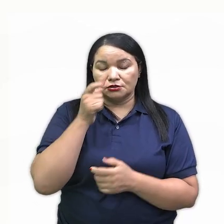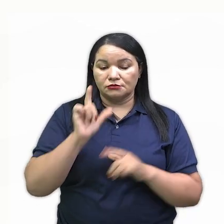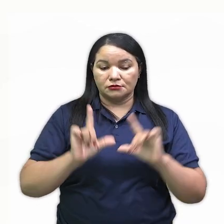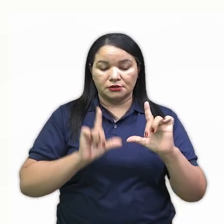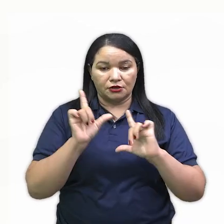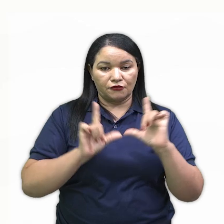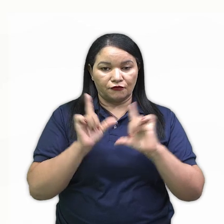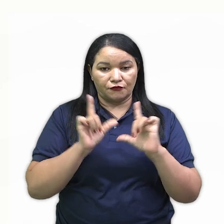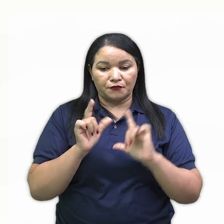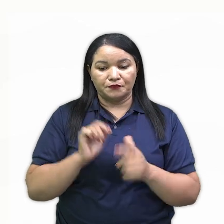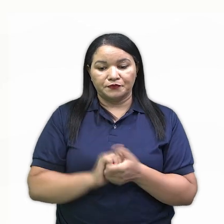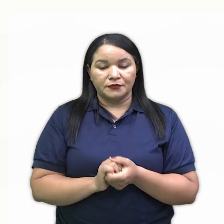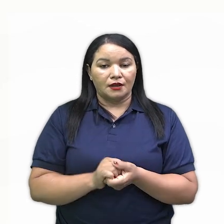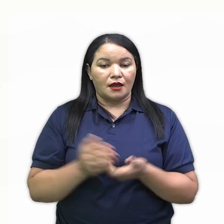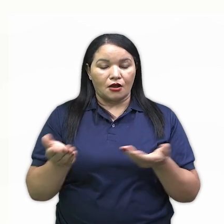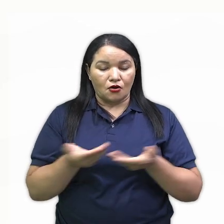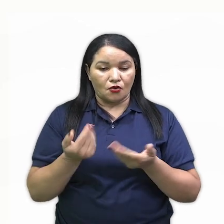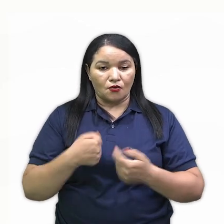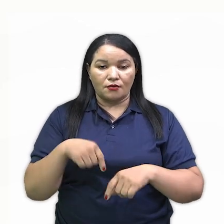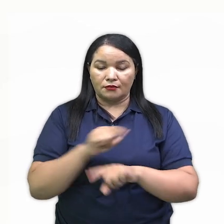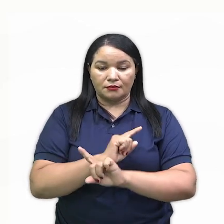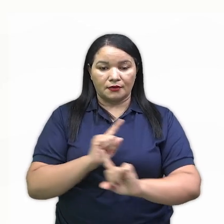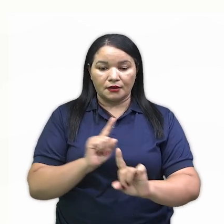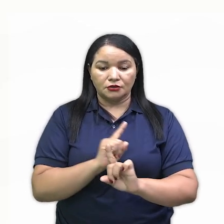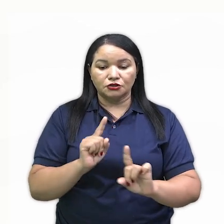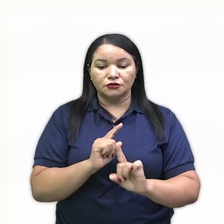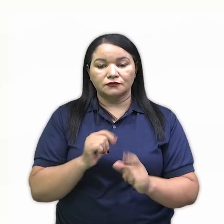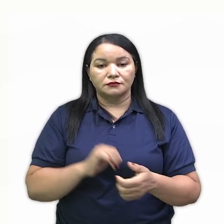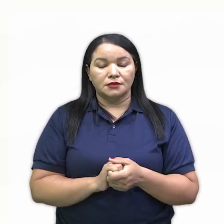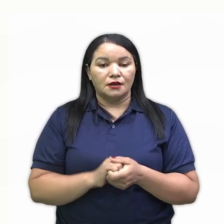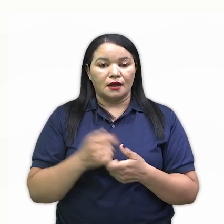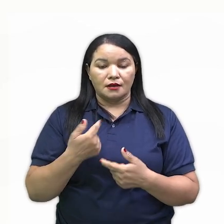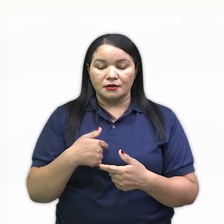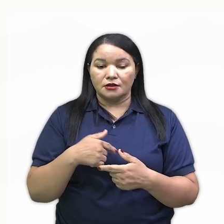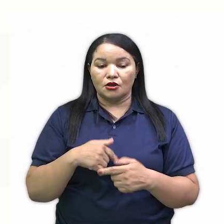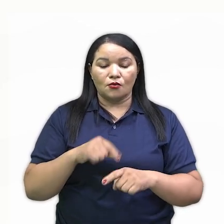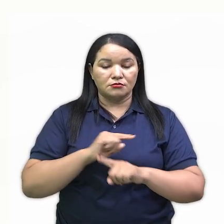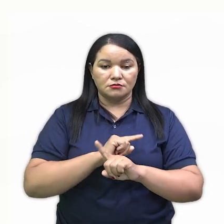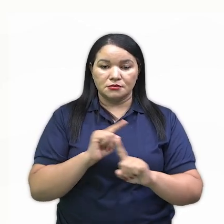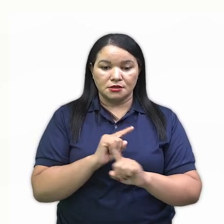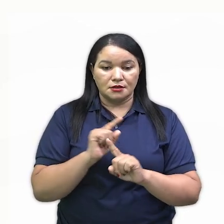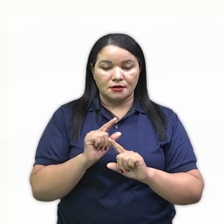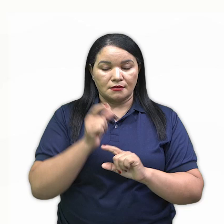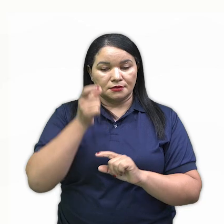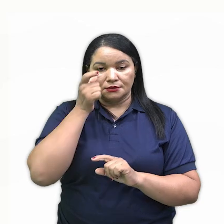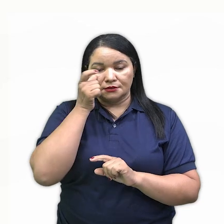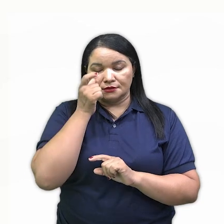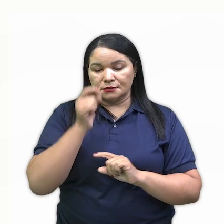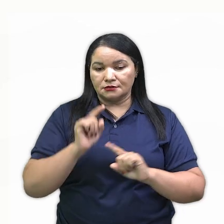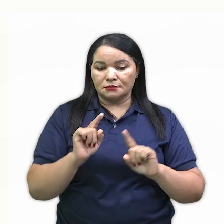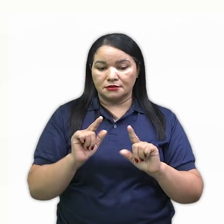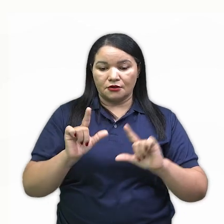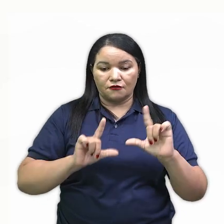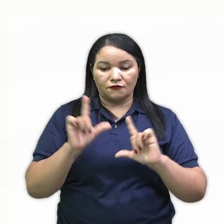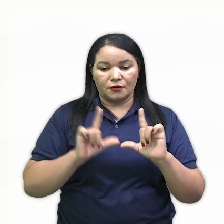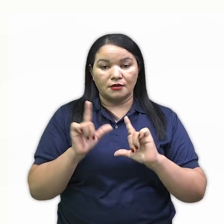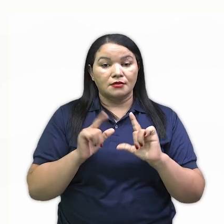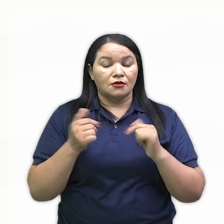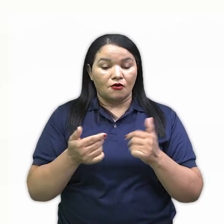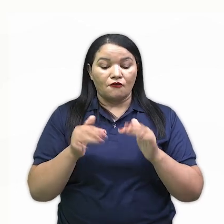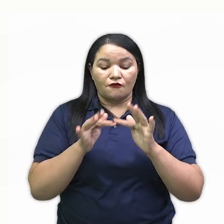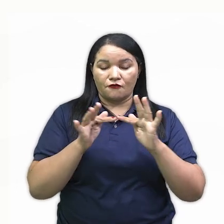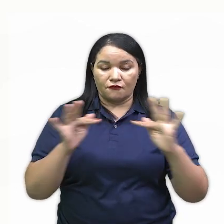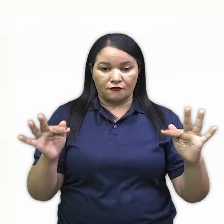quero dizer o que é a negação. Eu não estava assistindo TV. E, obviamente, né, para formar as